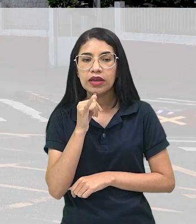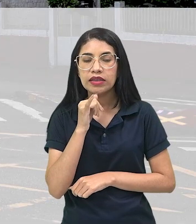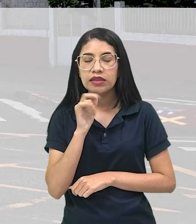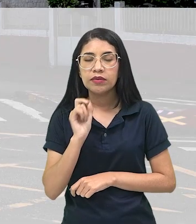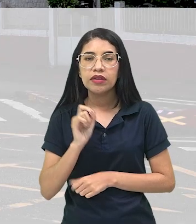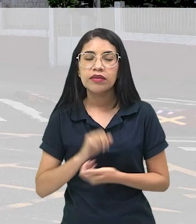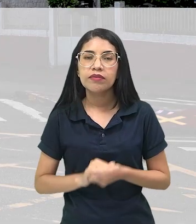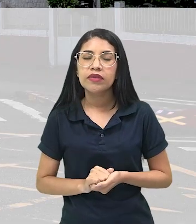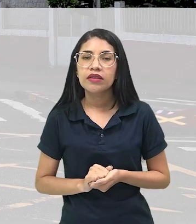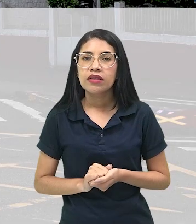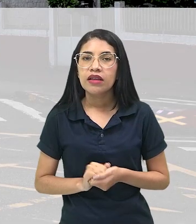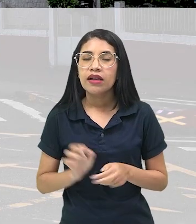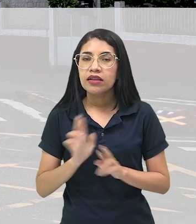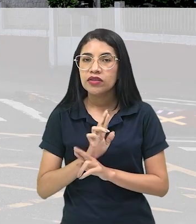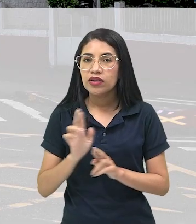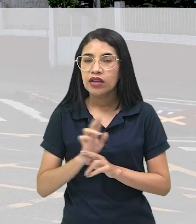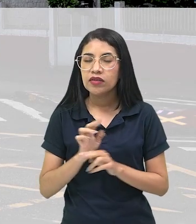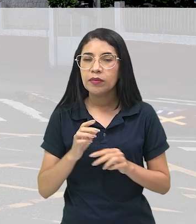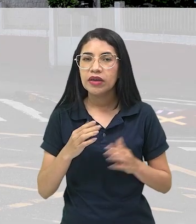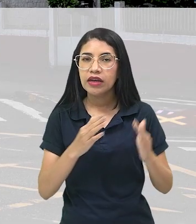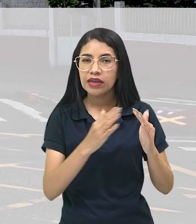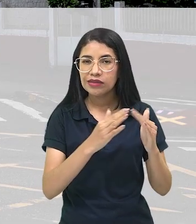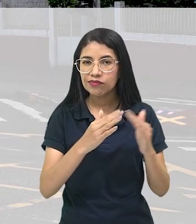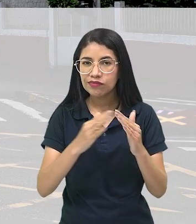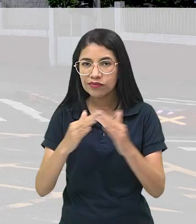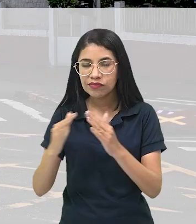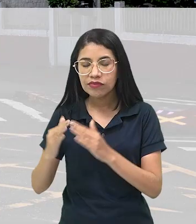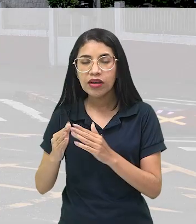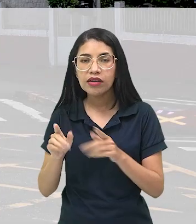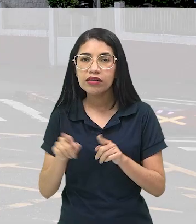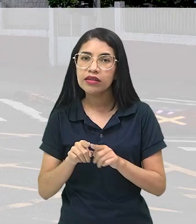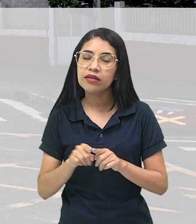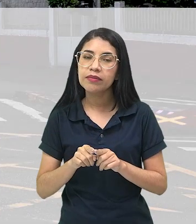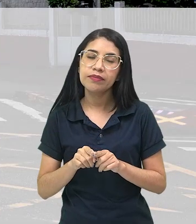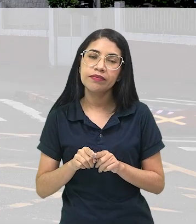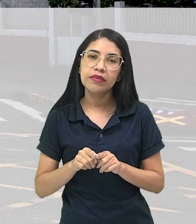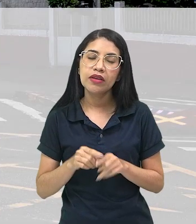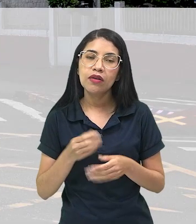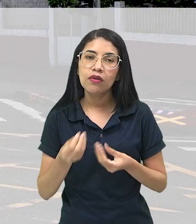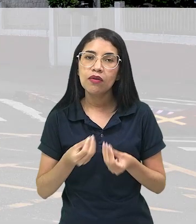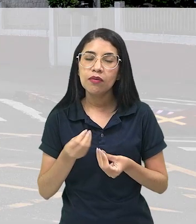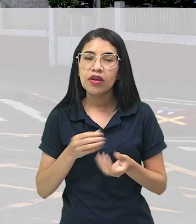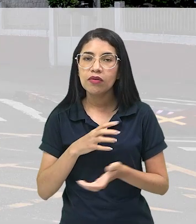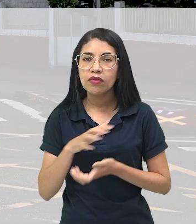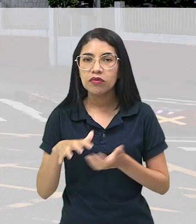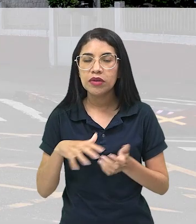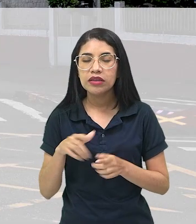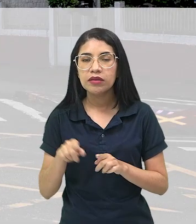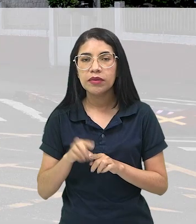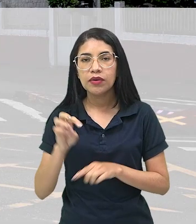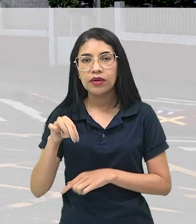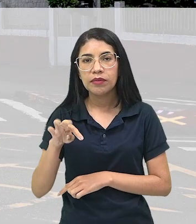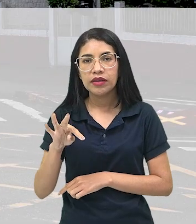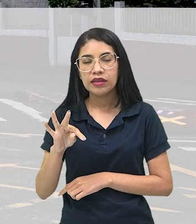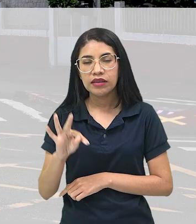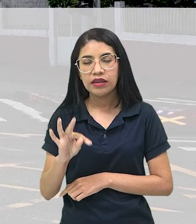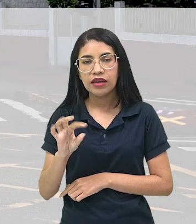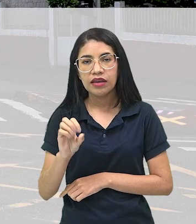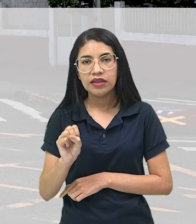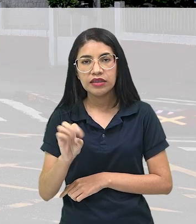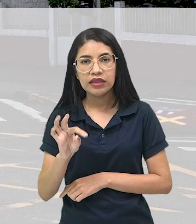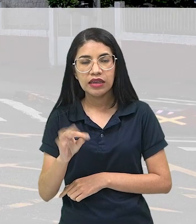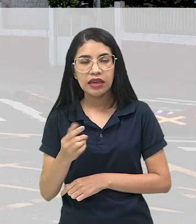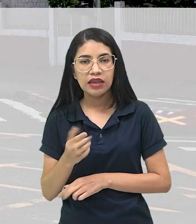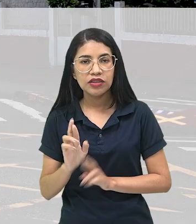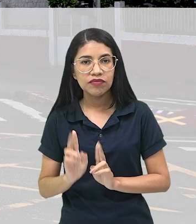sociais relacionados à habitação, né, como a gente vai ver aí também. O próprio movimento dos trabalhadores sem teto, o MTST, que é outra